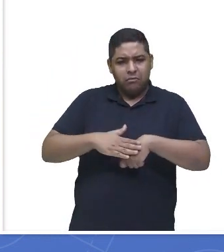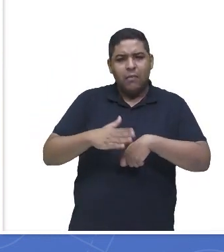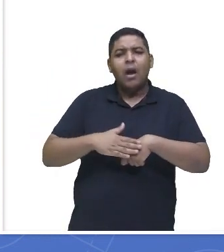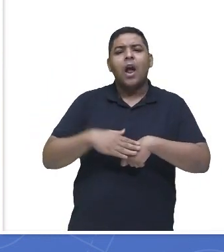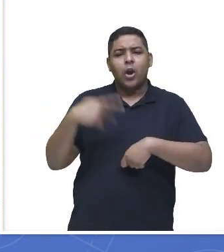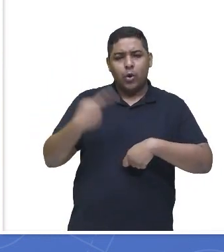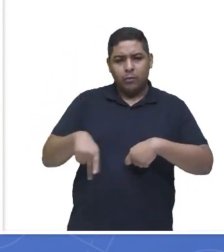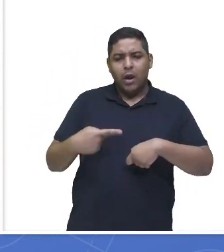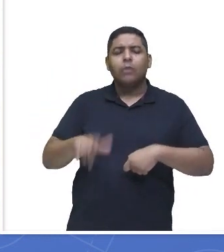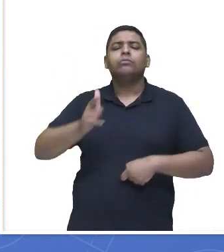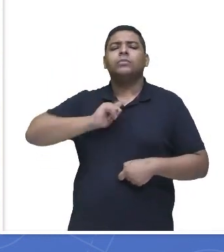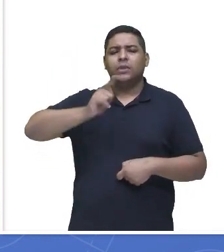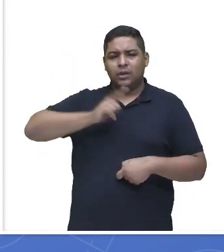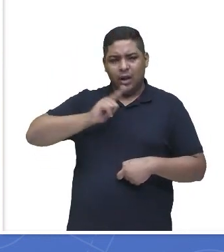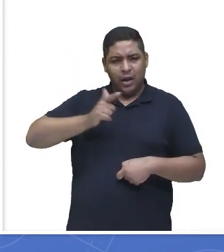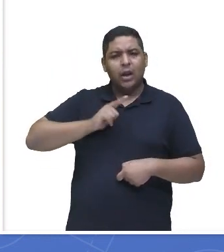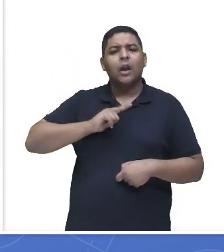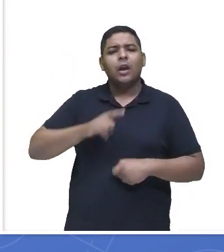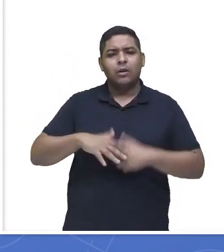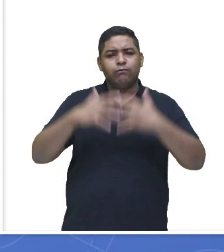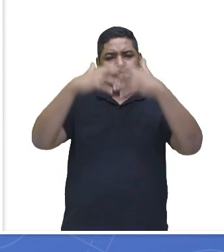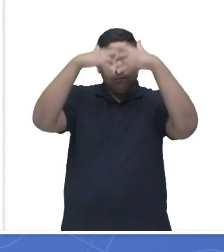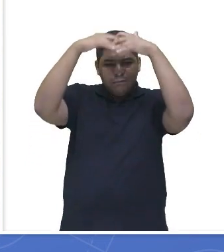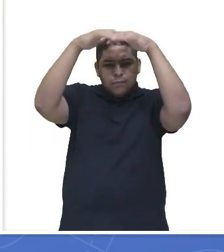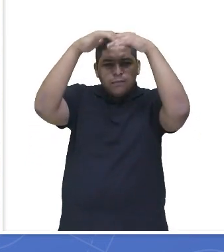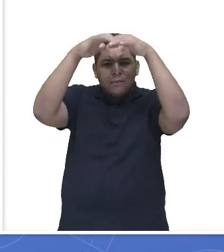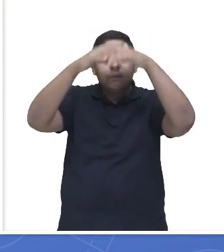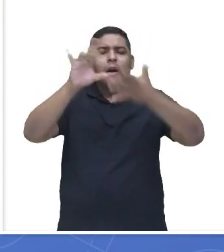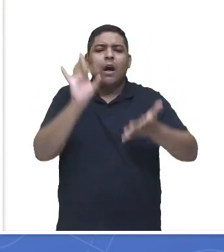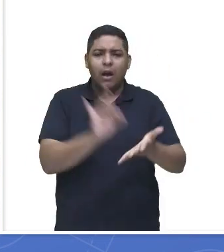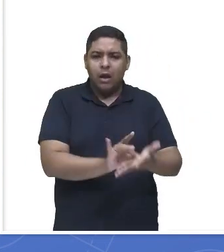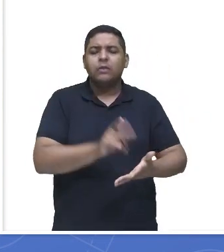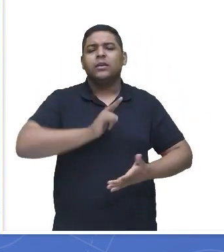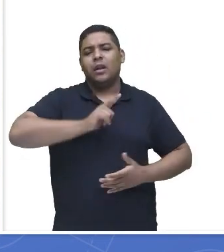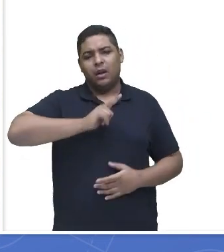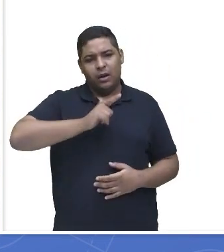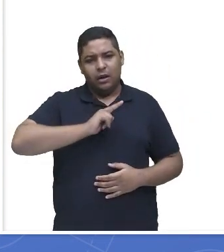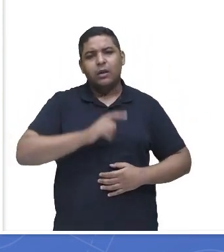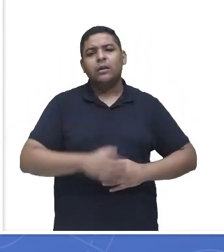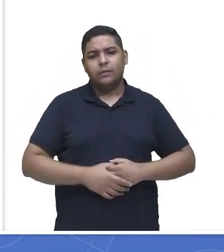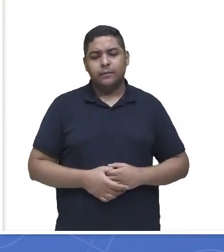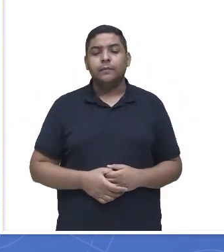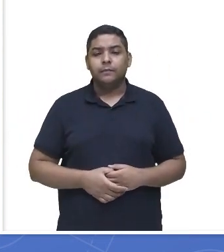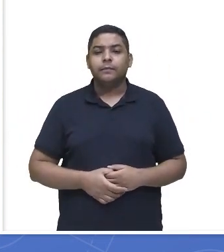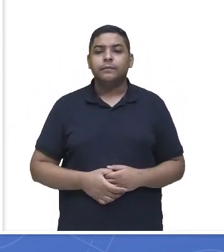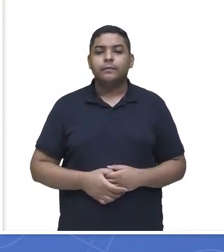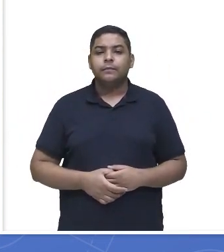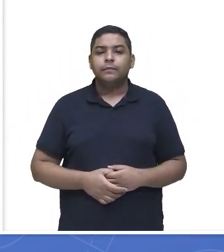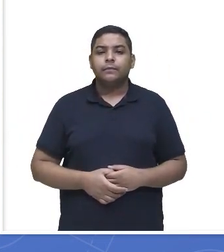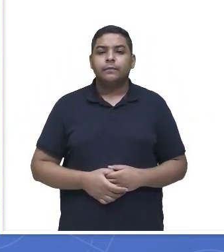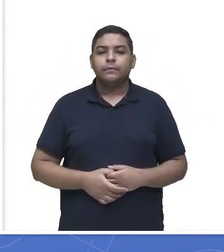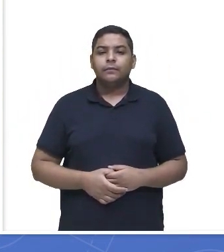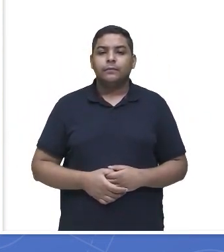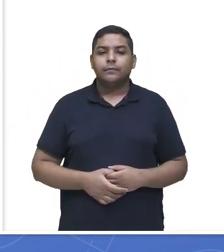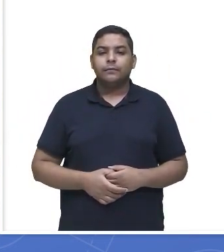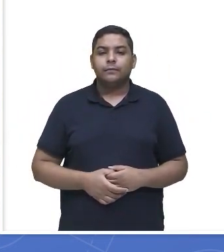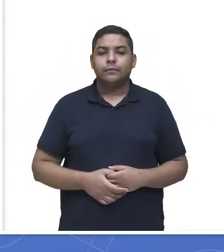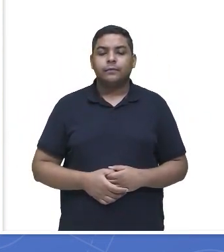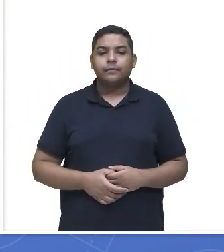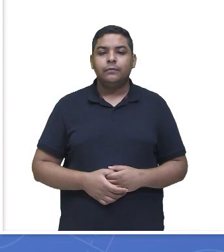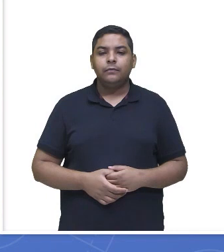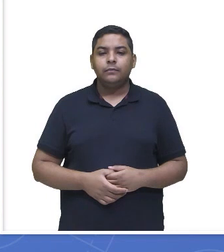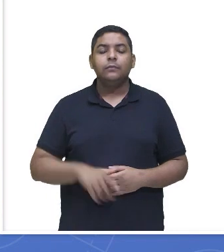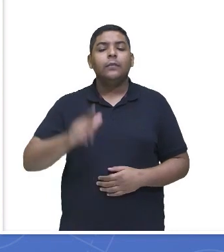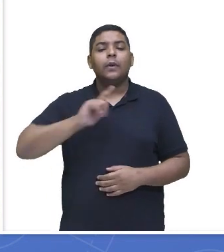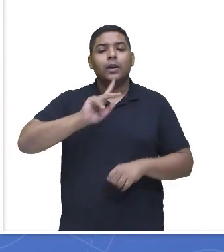tenho capacidades racionais para chegar e ter um conhecimento, para dizer o que eu quero da minha vida. E aí surge aquilo que